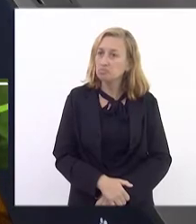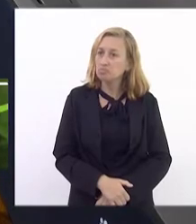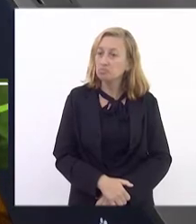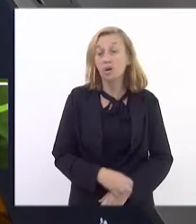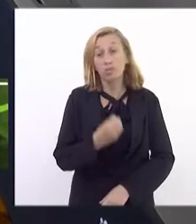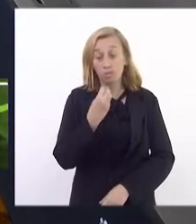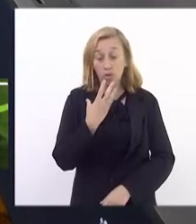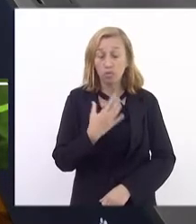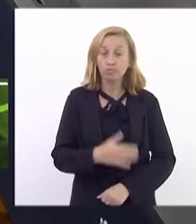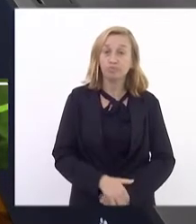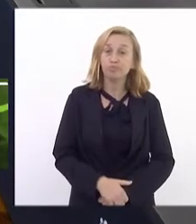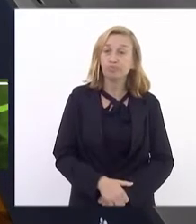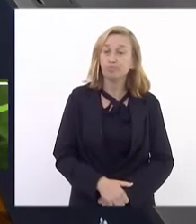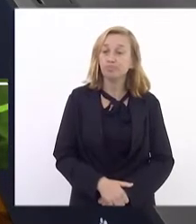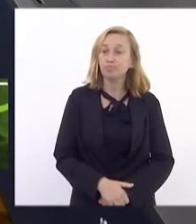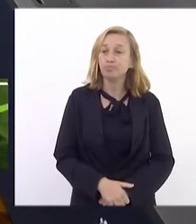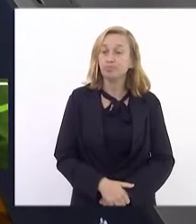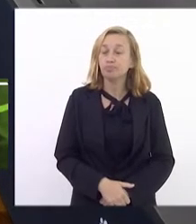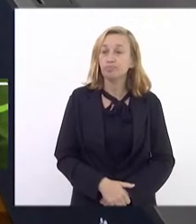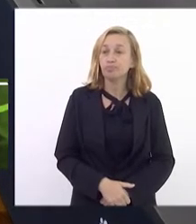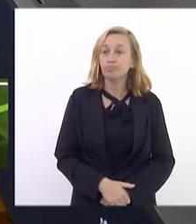Bom, porque